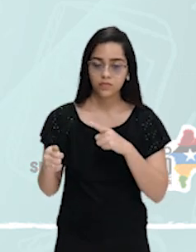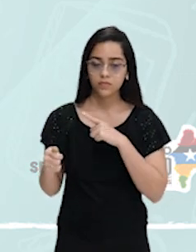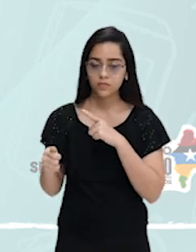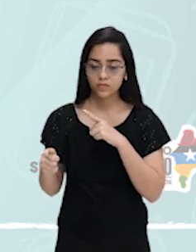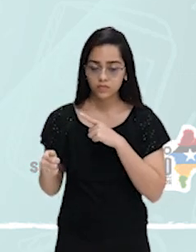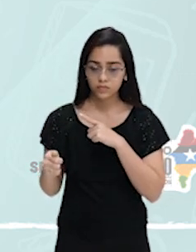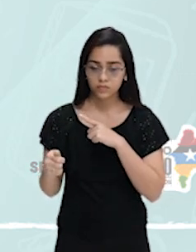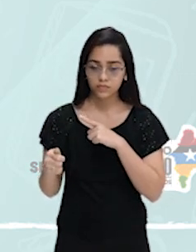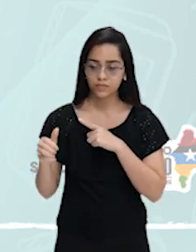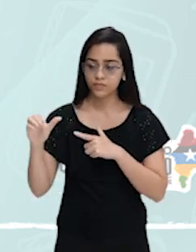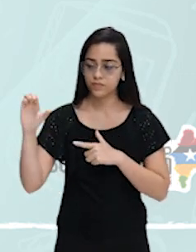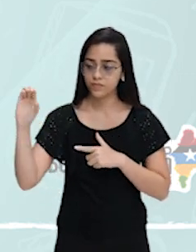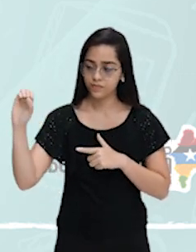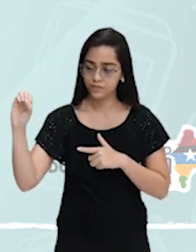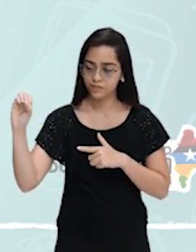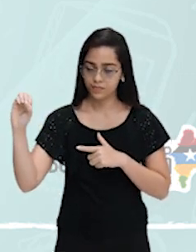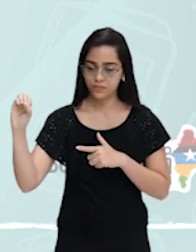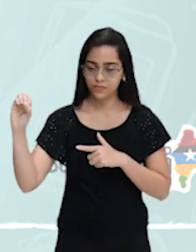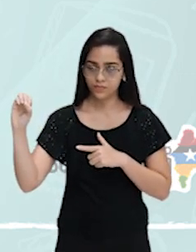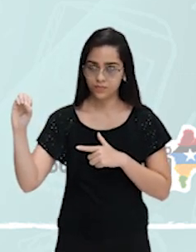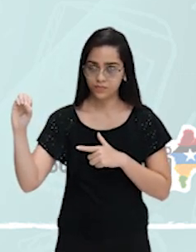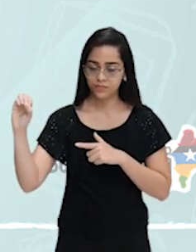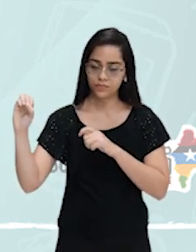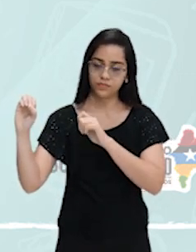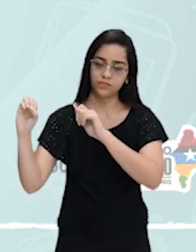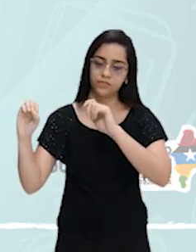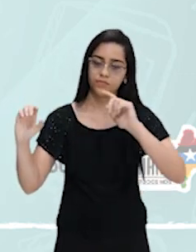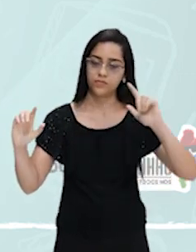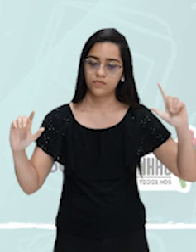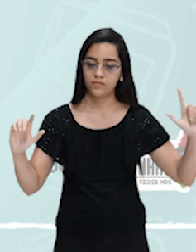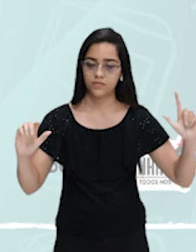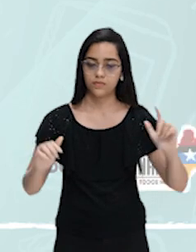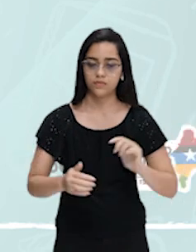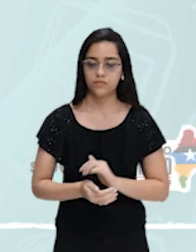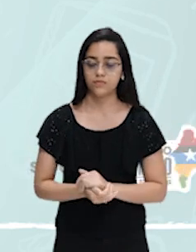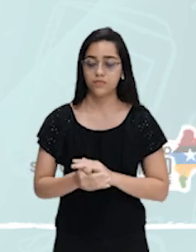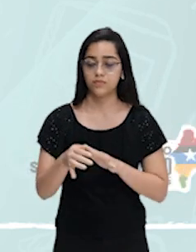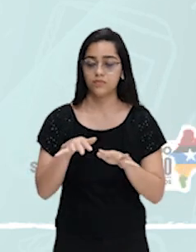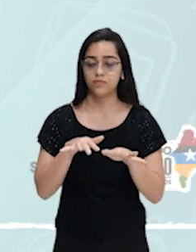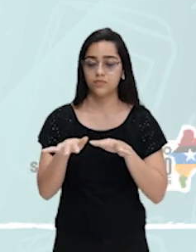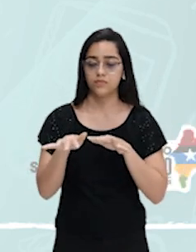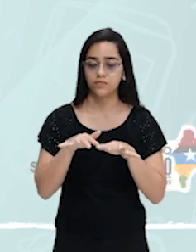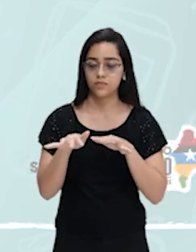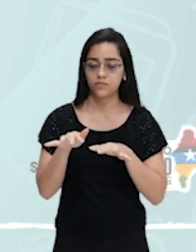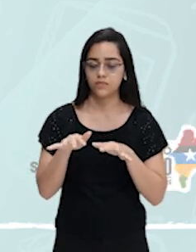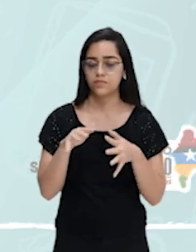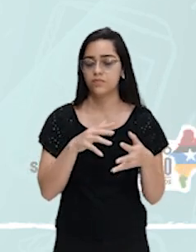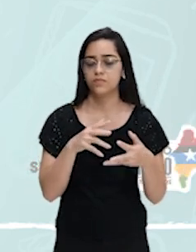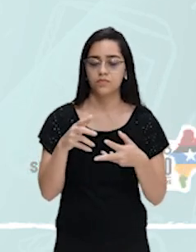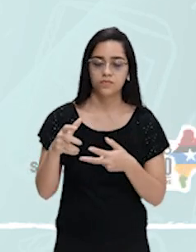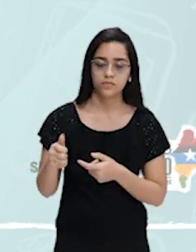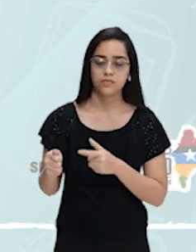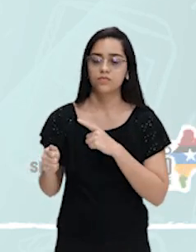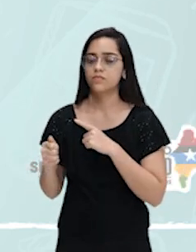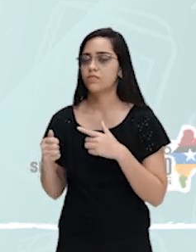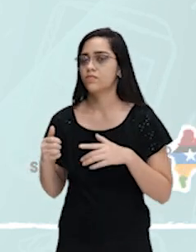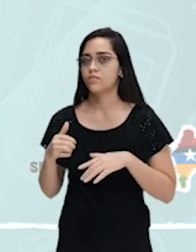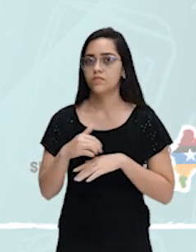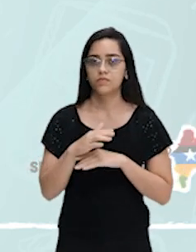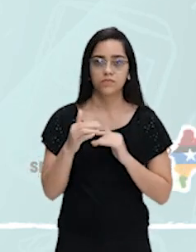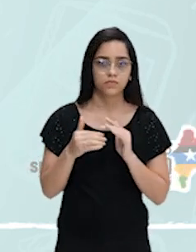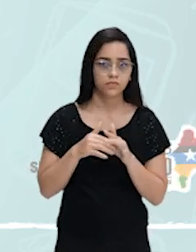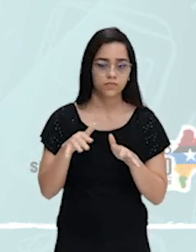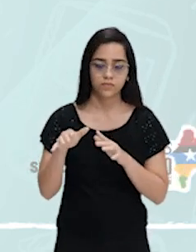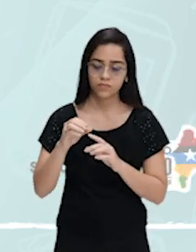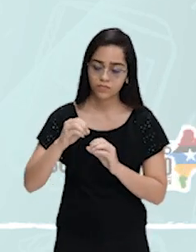certo? Do oeste, né? Do oeste para o leste. Então, o movimento da Terra, né, o movimento faz, a Terra faz um movimento que nós chamamos de